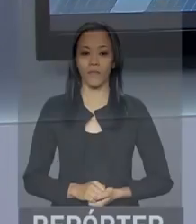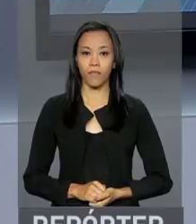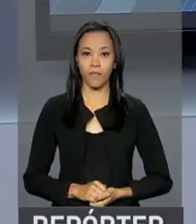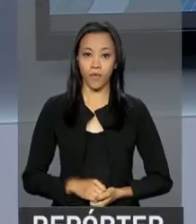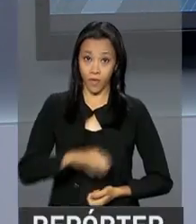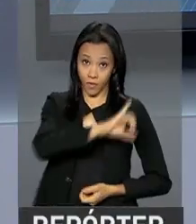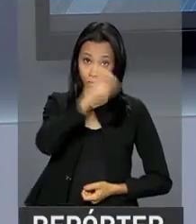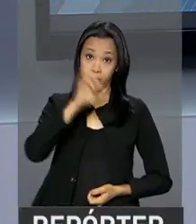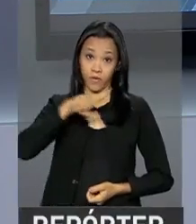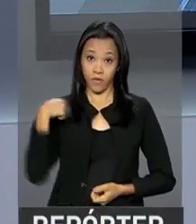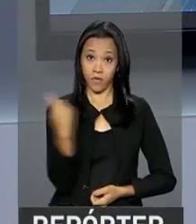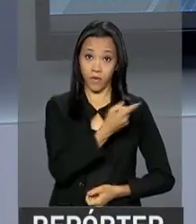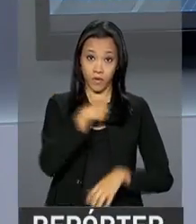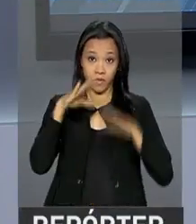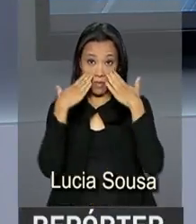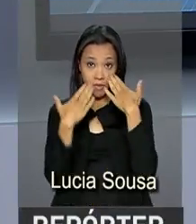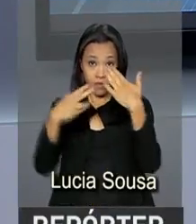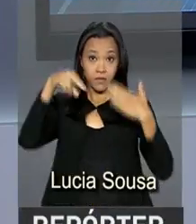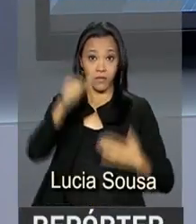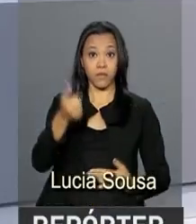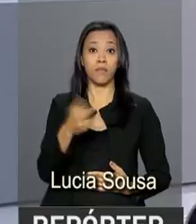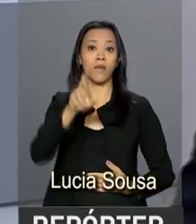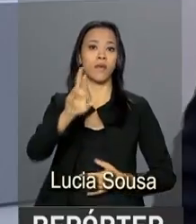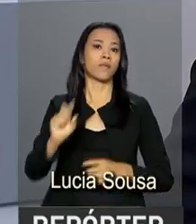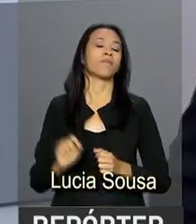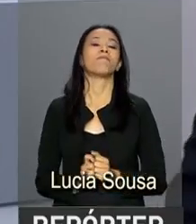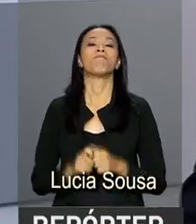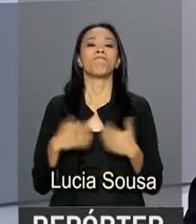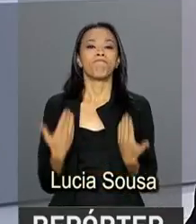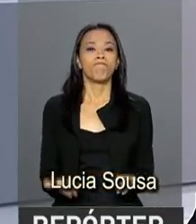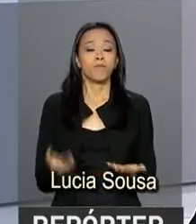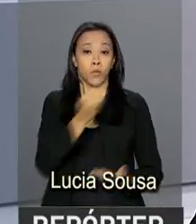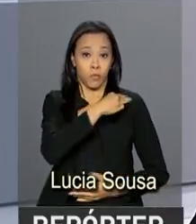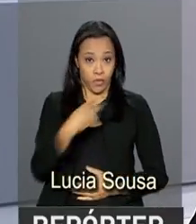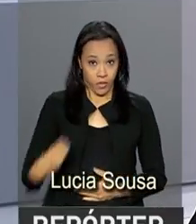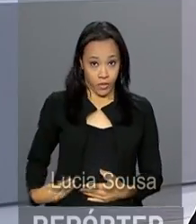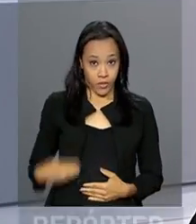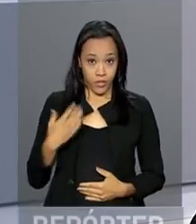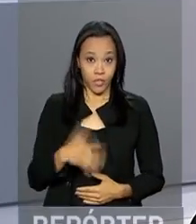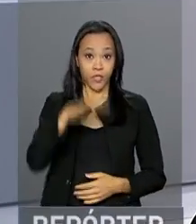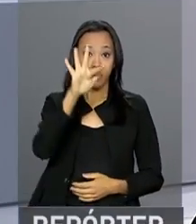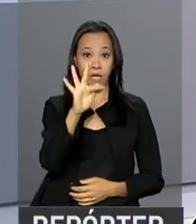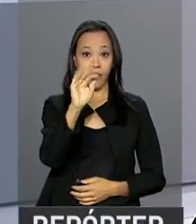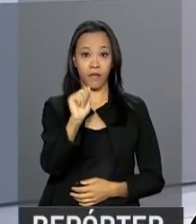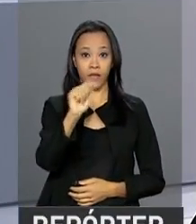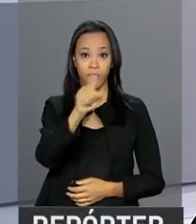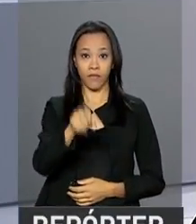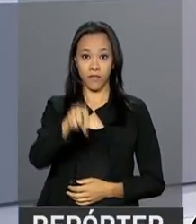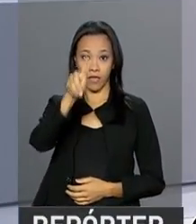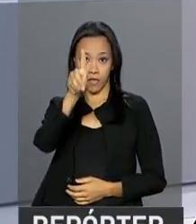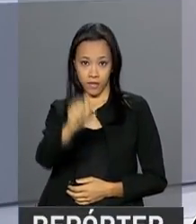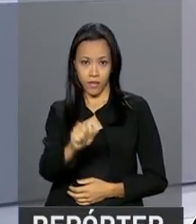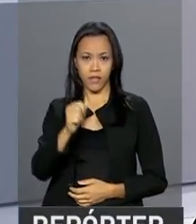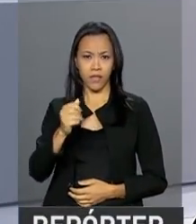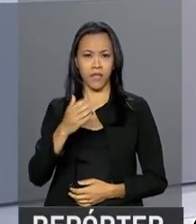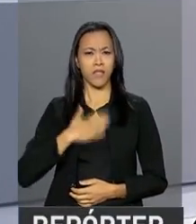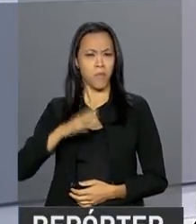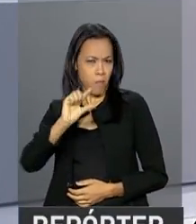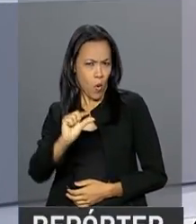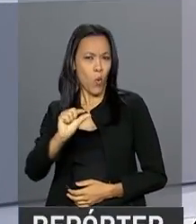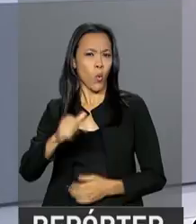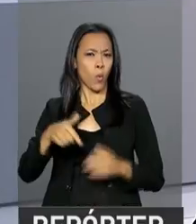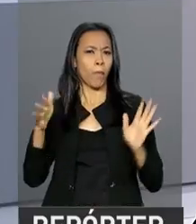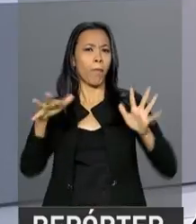Olá o repórter NBR está no ar o ministro da Fazenda Henrique Meirelles participou agora a pouco aqui na